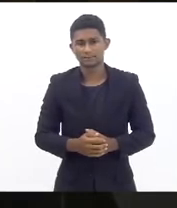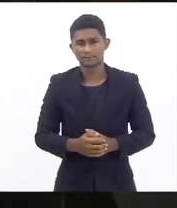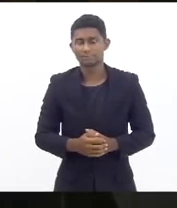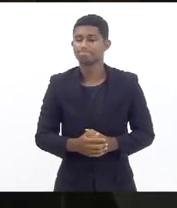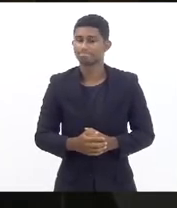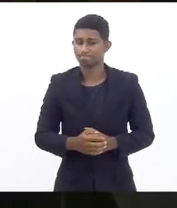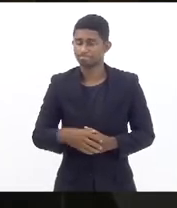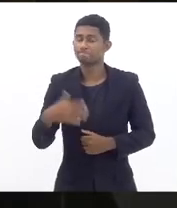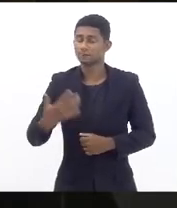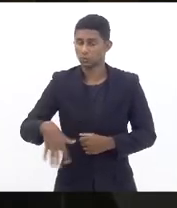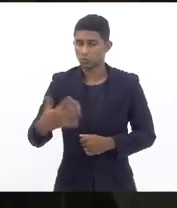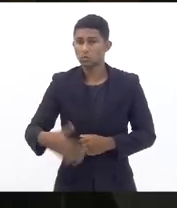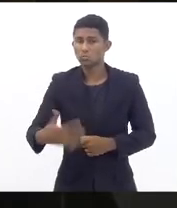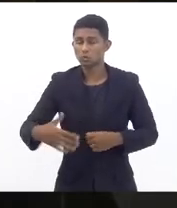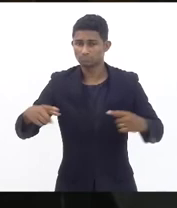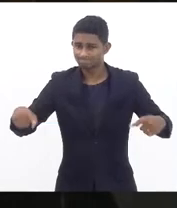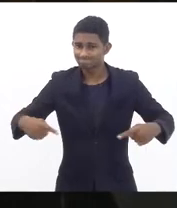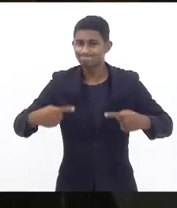enorme